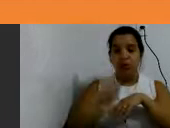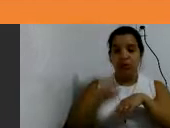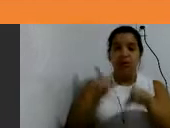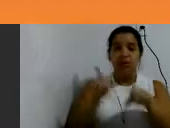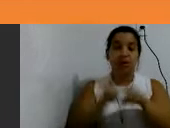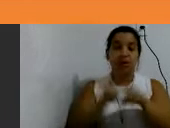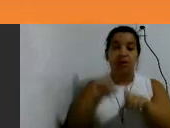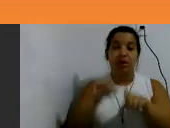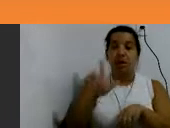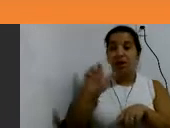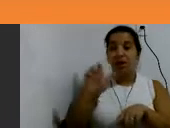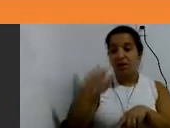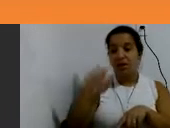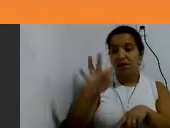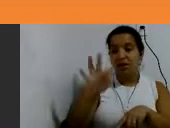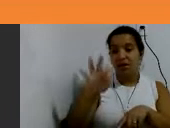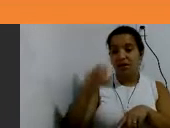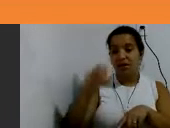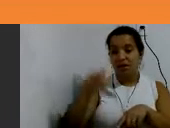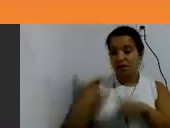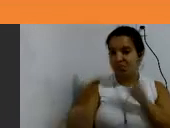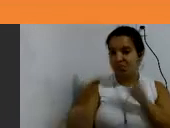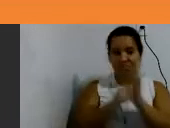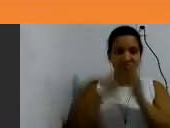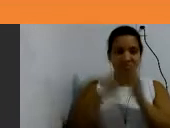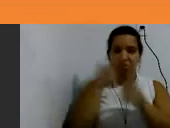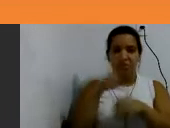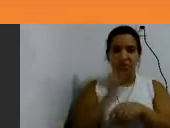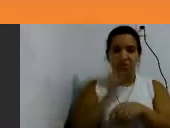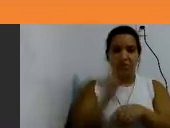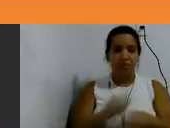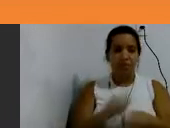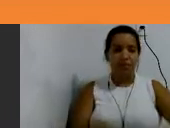consegue identificar.